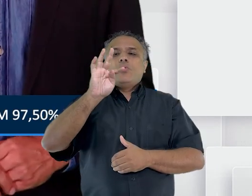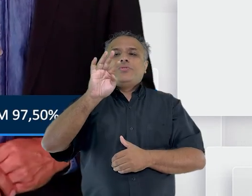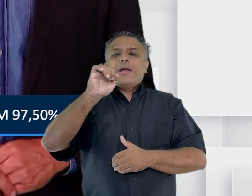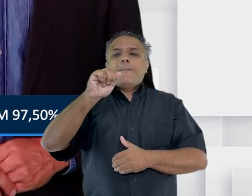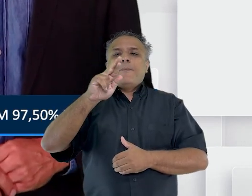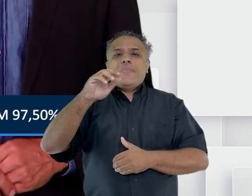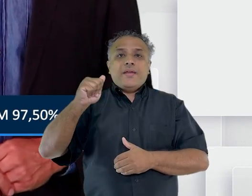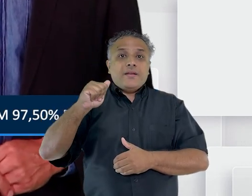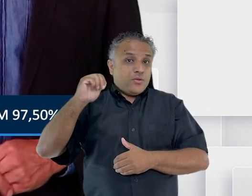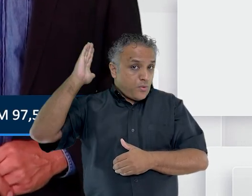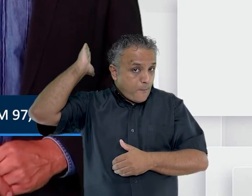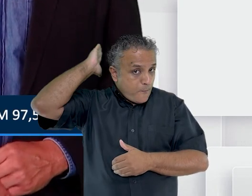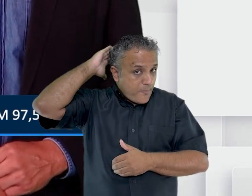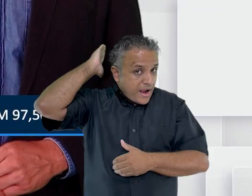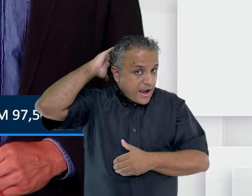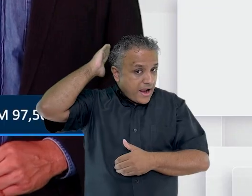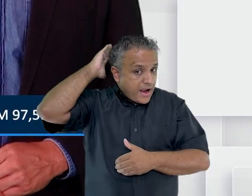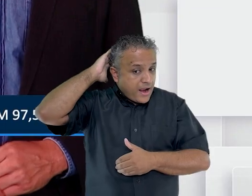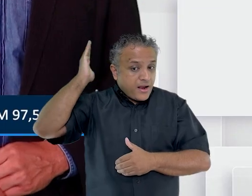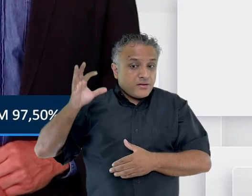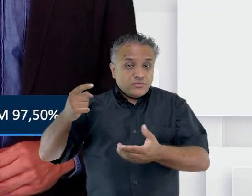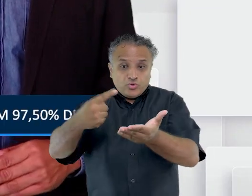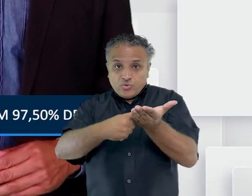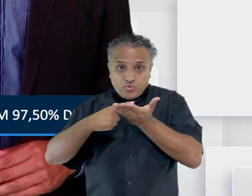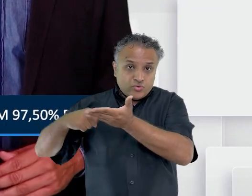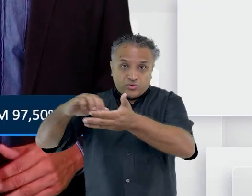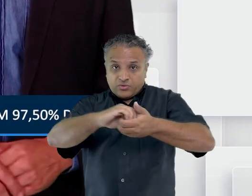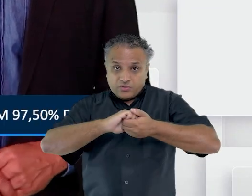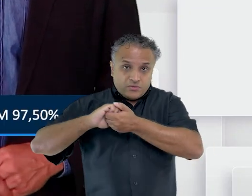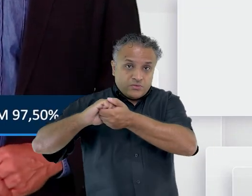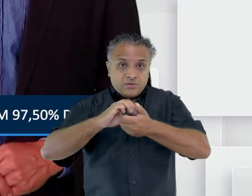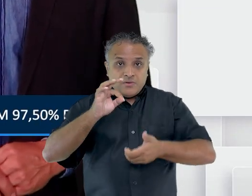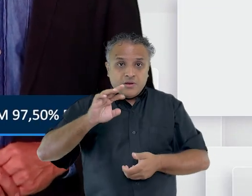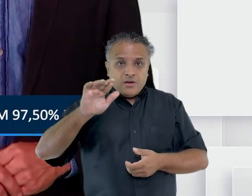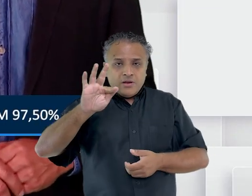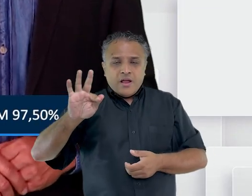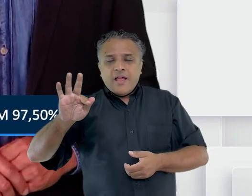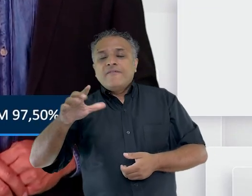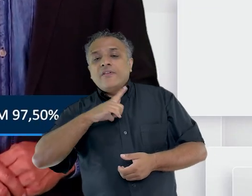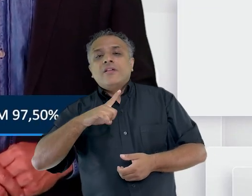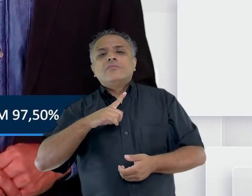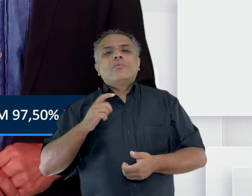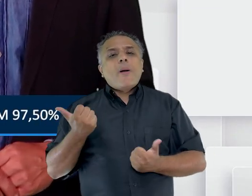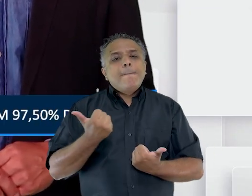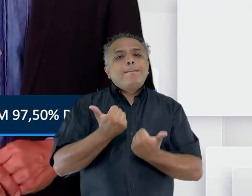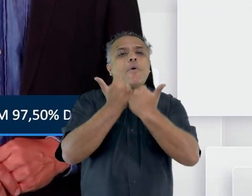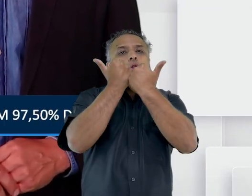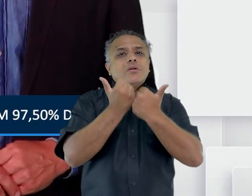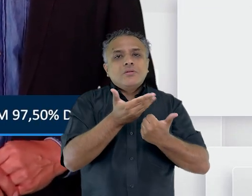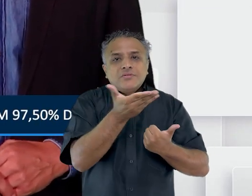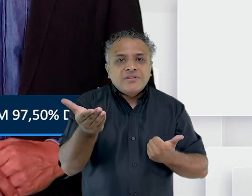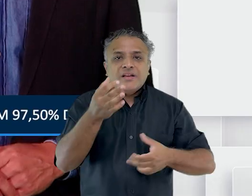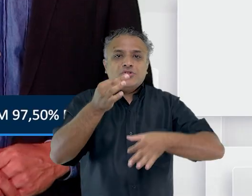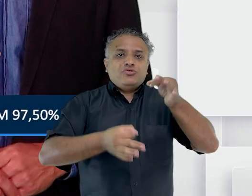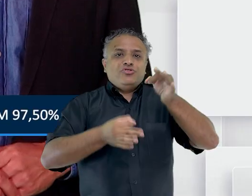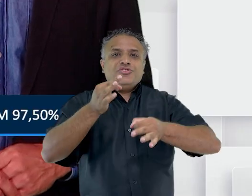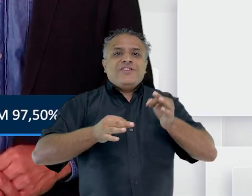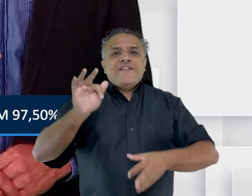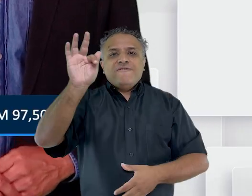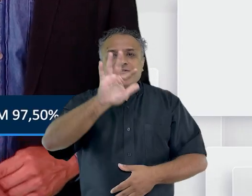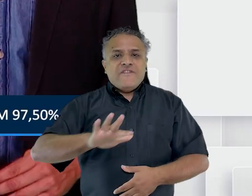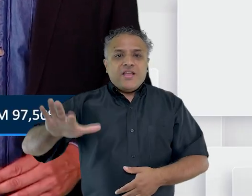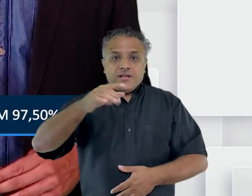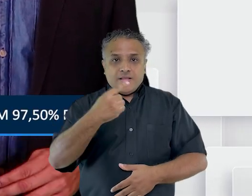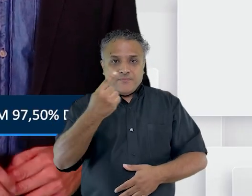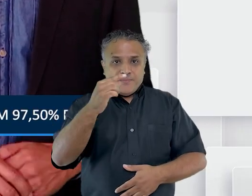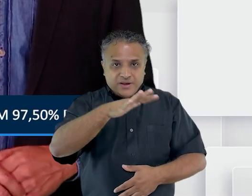Núcleo Central de Conciliação do TRF da Primeira Região, com apoio do Sistema de Conciliação da Justiça Federal da Primeira